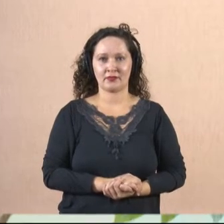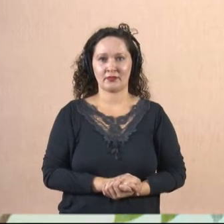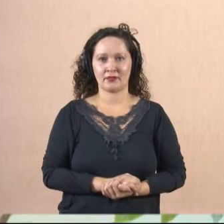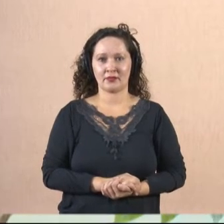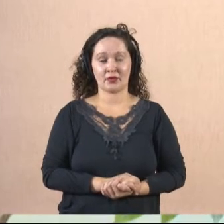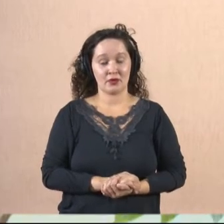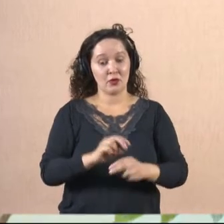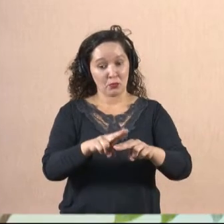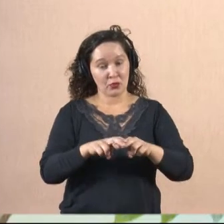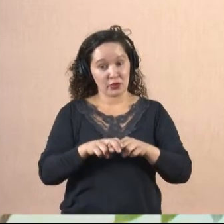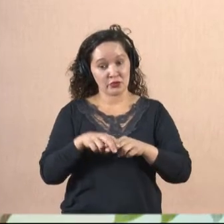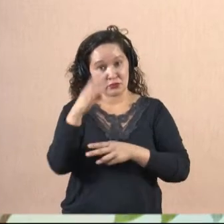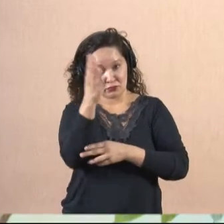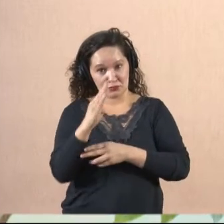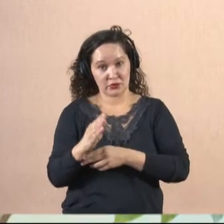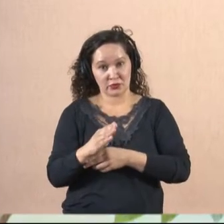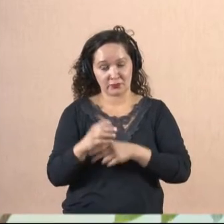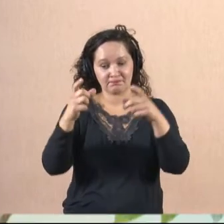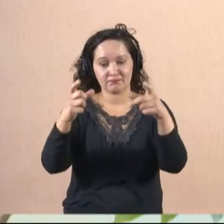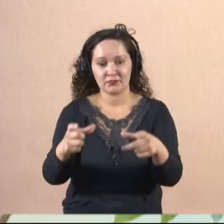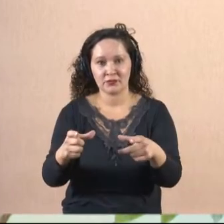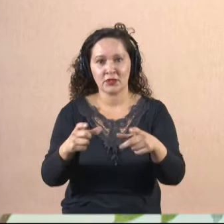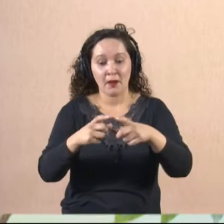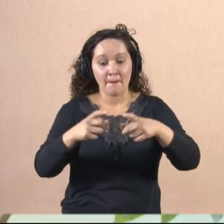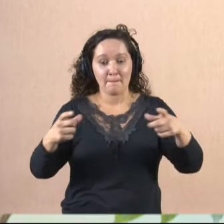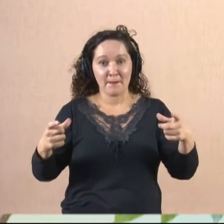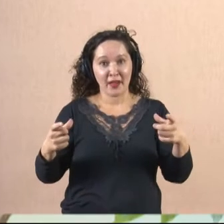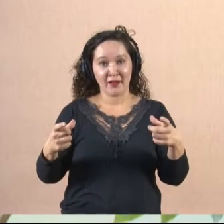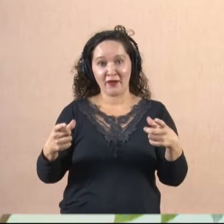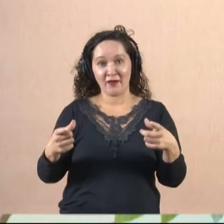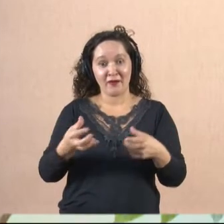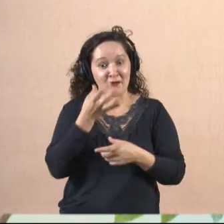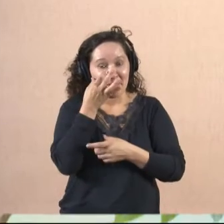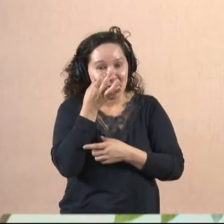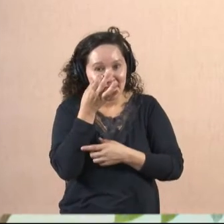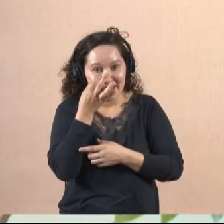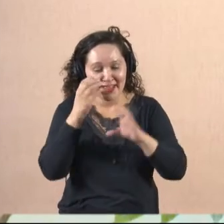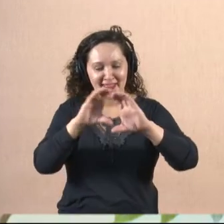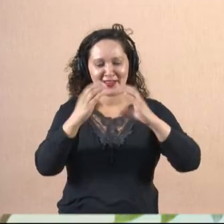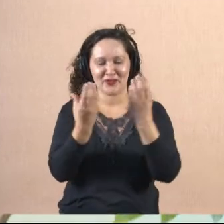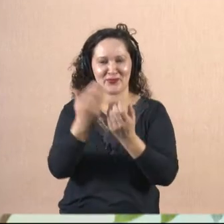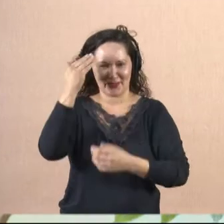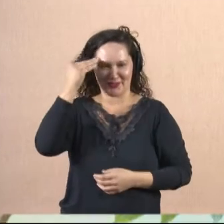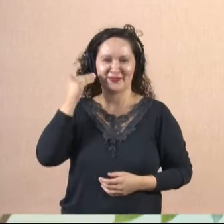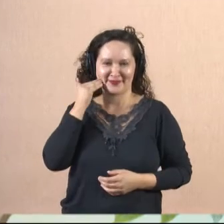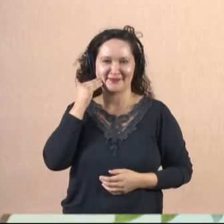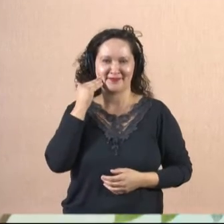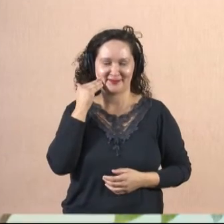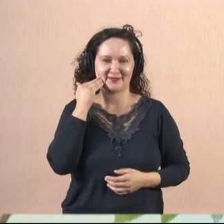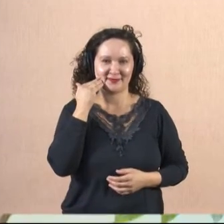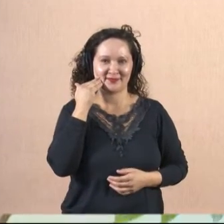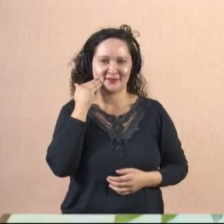é exatamente o brasil é onde tem maior presença da comunidade coreana